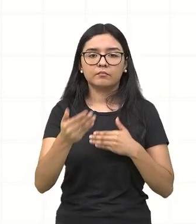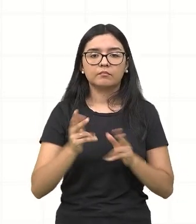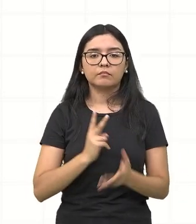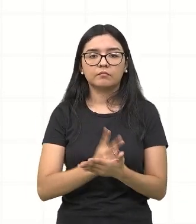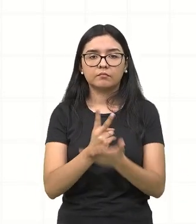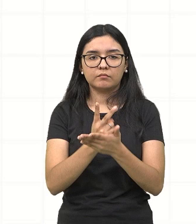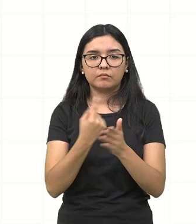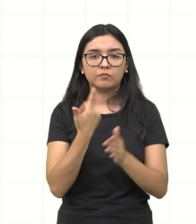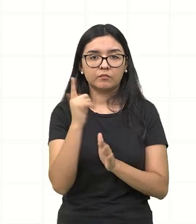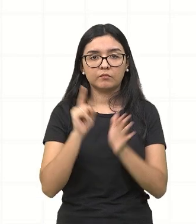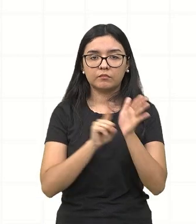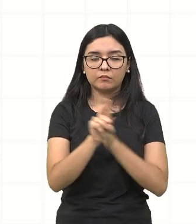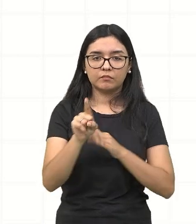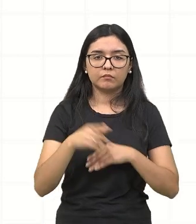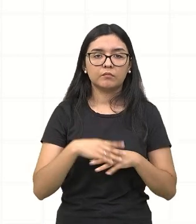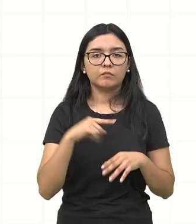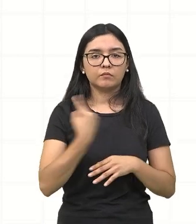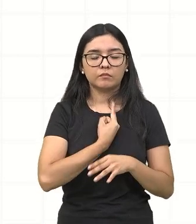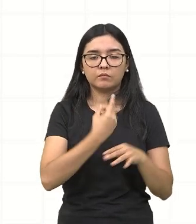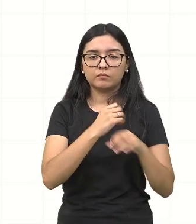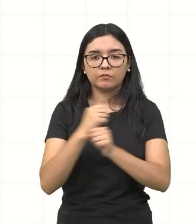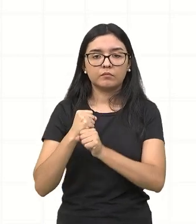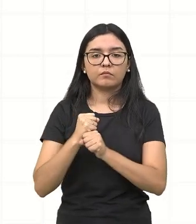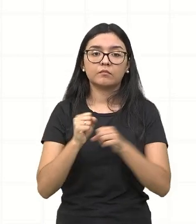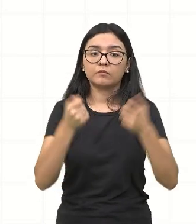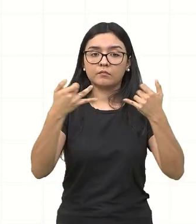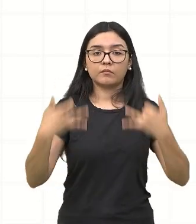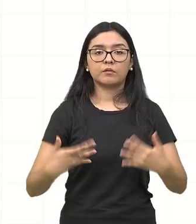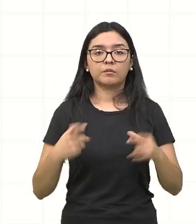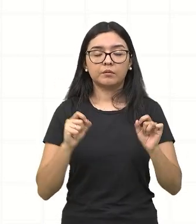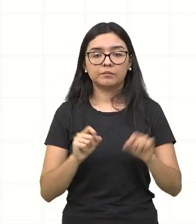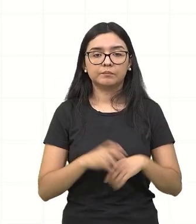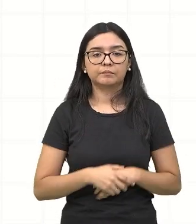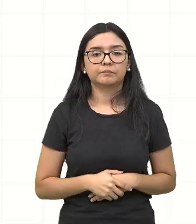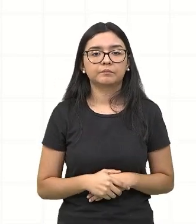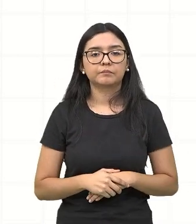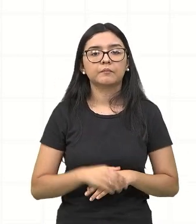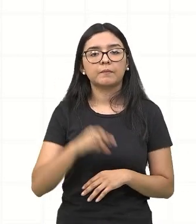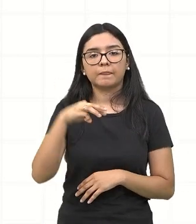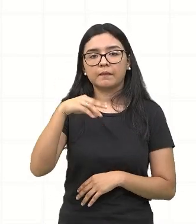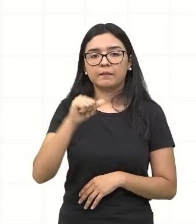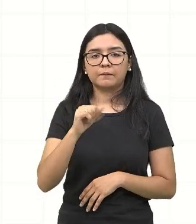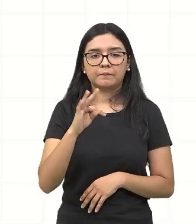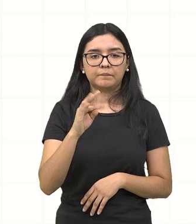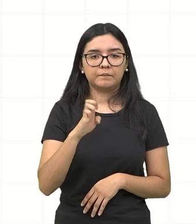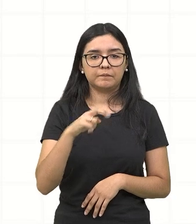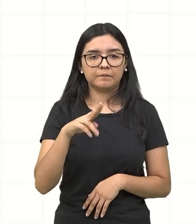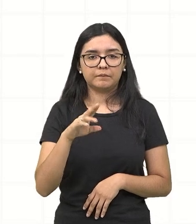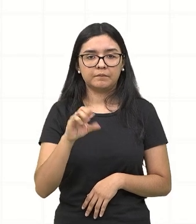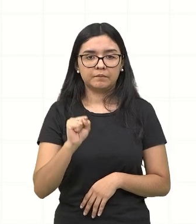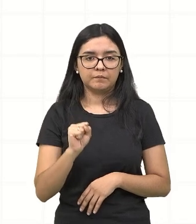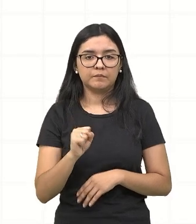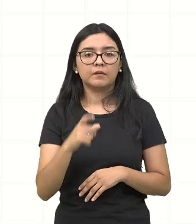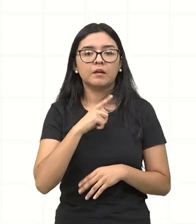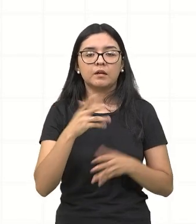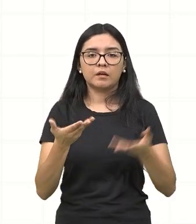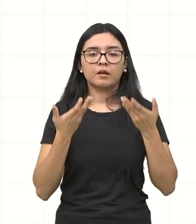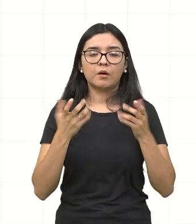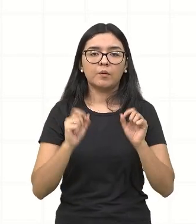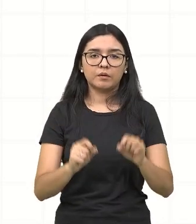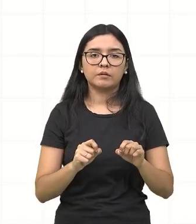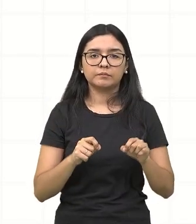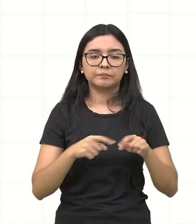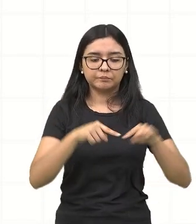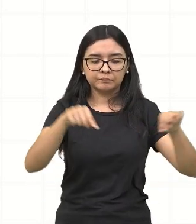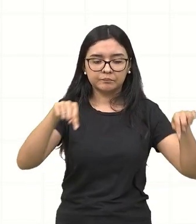para a gente fazer. E a questão diz assim, ó. Mateus está planejando encher um tanque retangular para